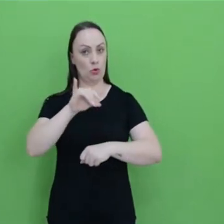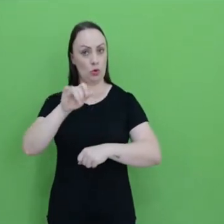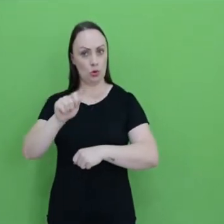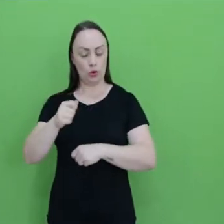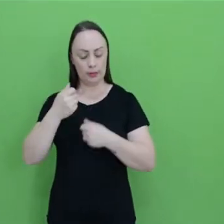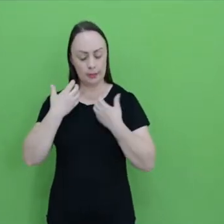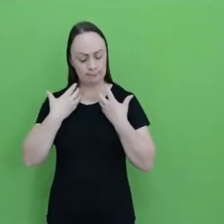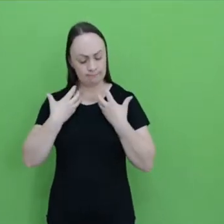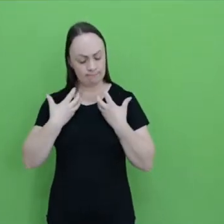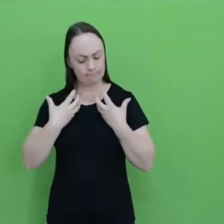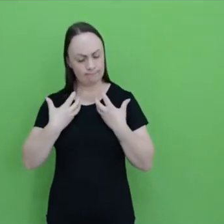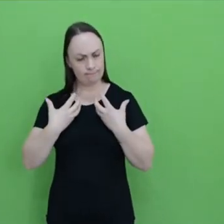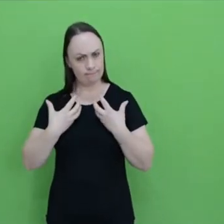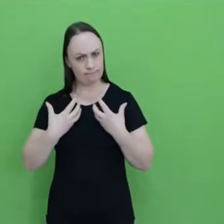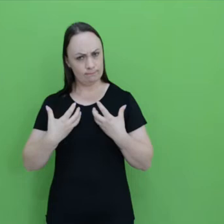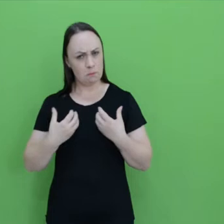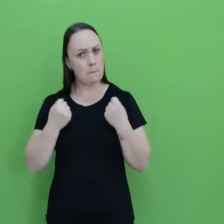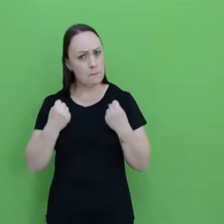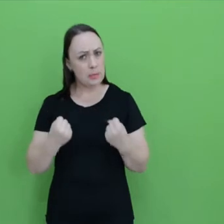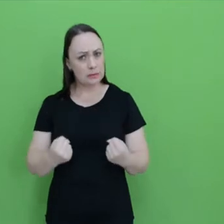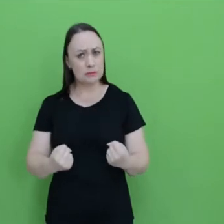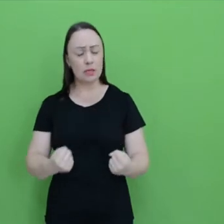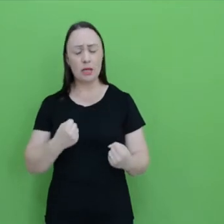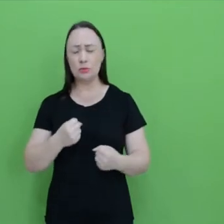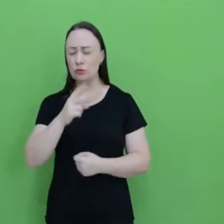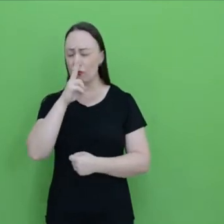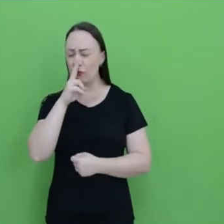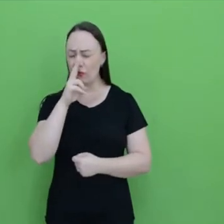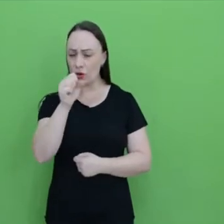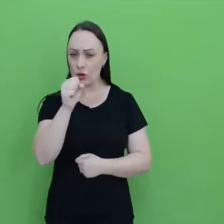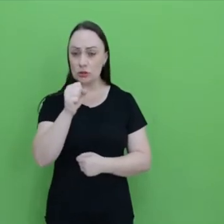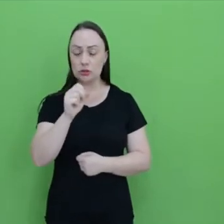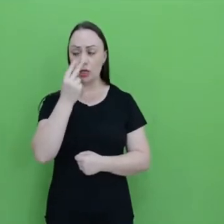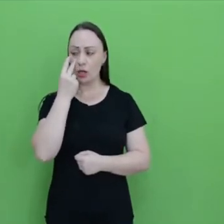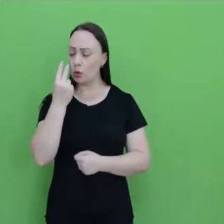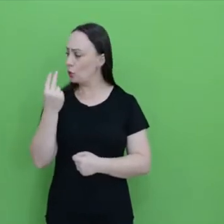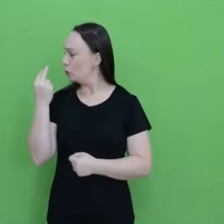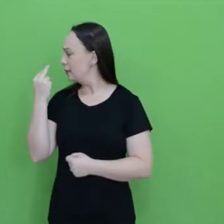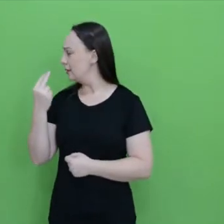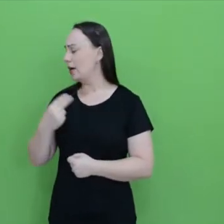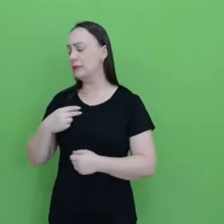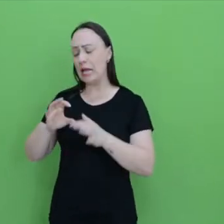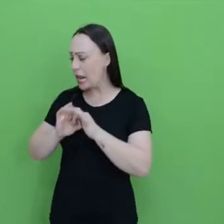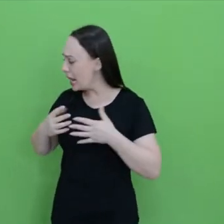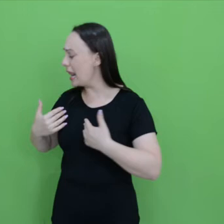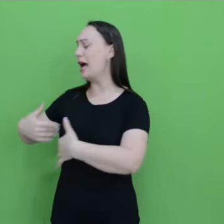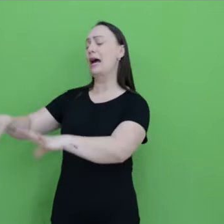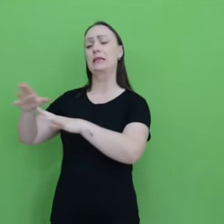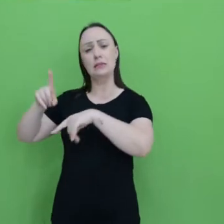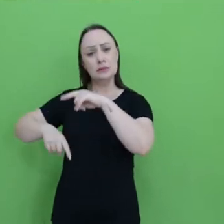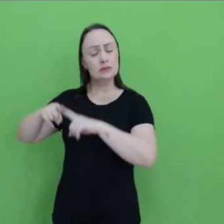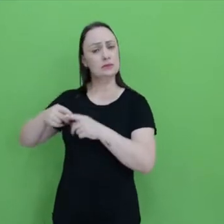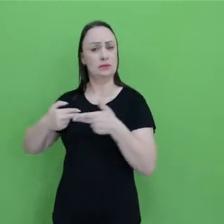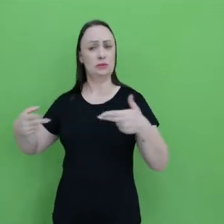começou a sentir cansaço. O peso era grande. Ela olhou para trás e disse: larguem os seus